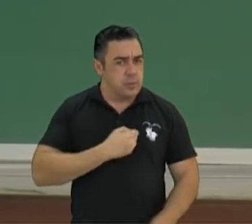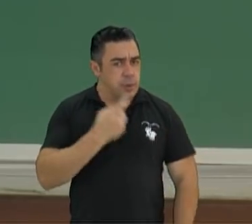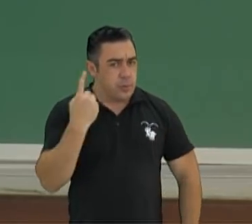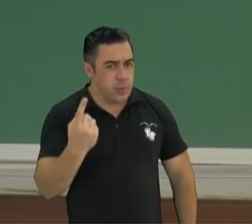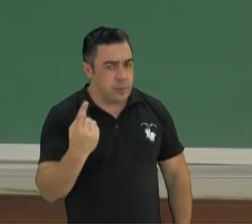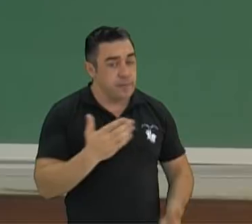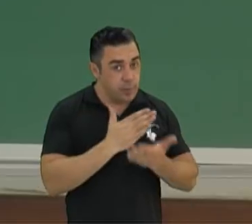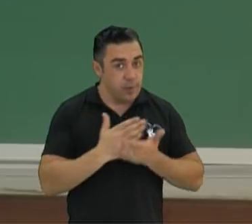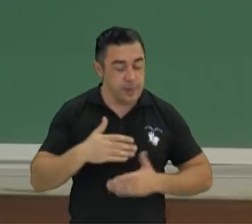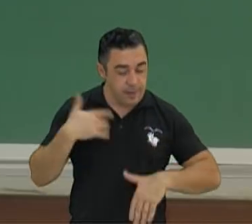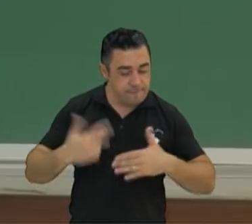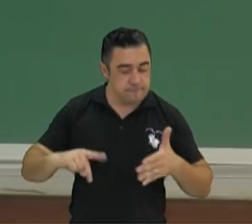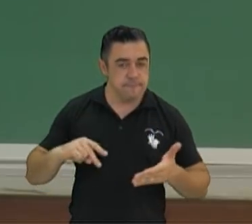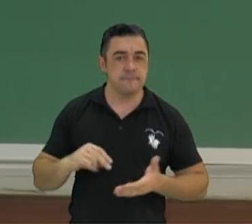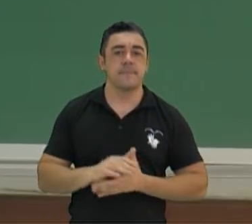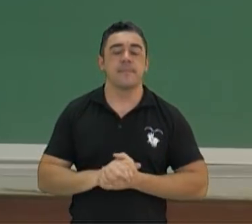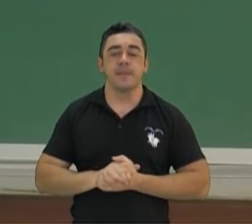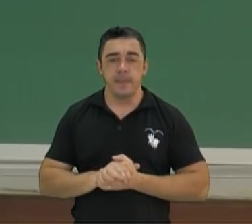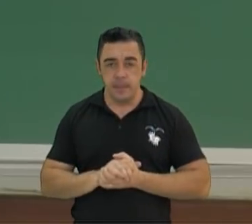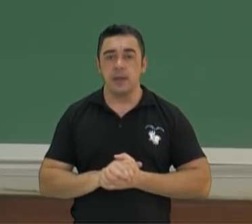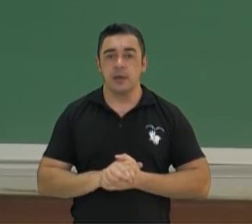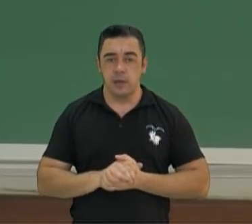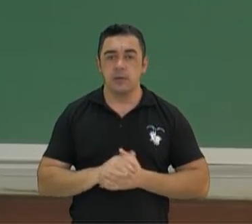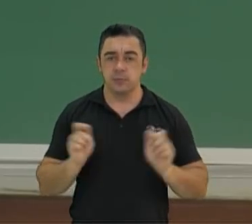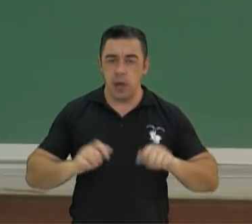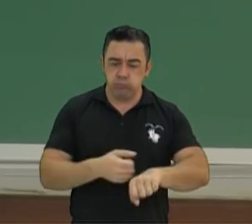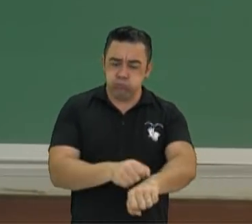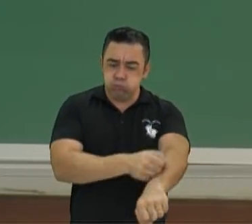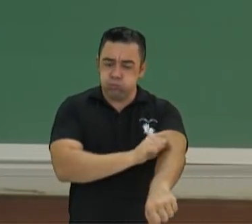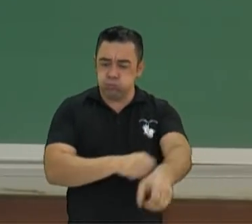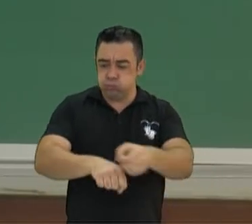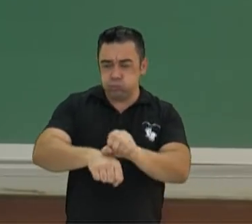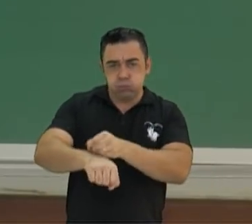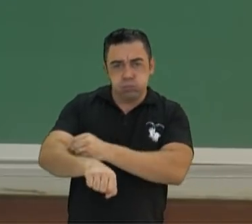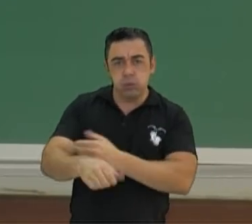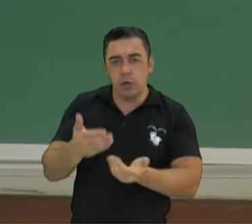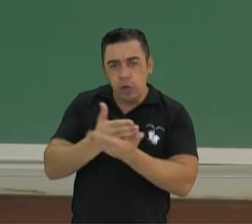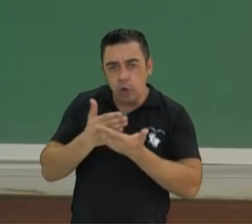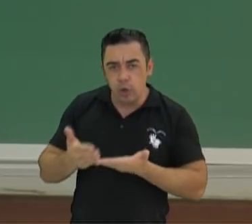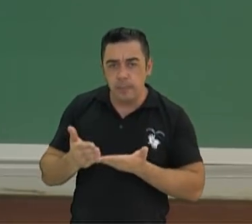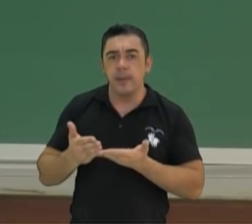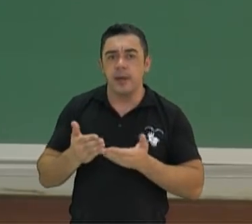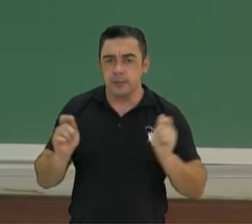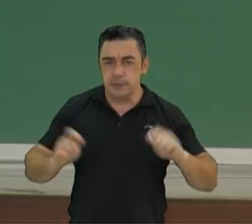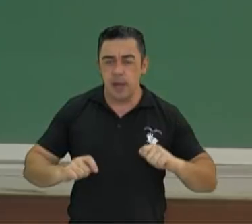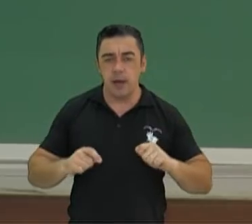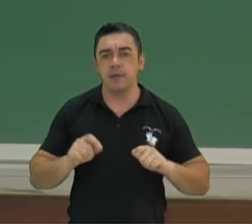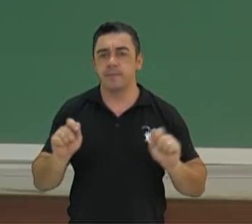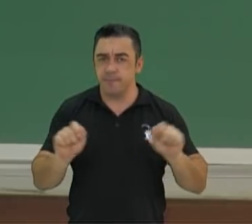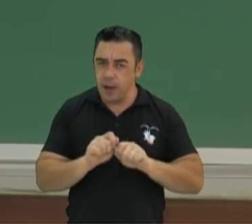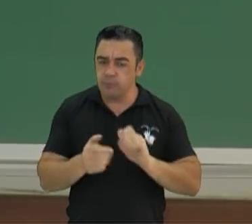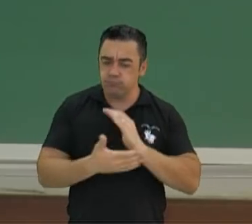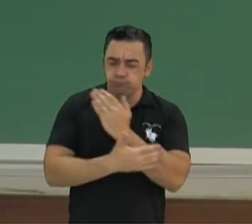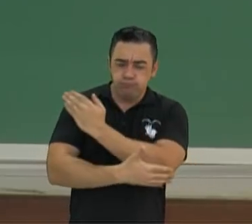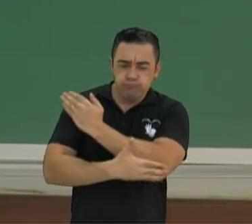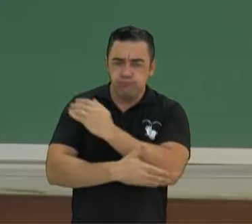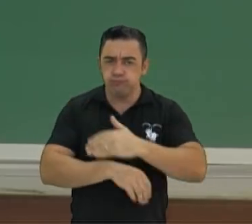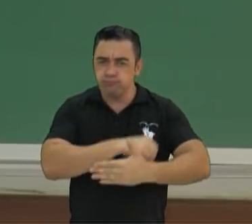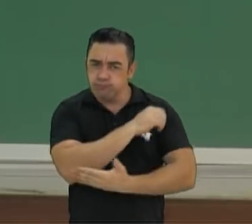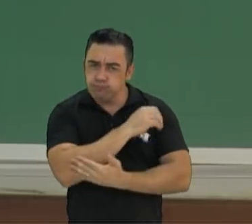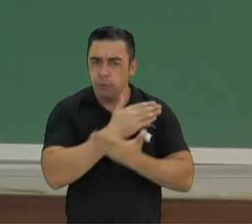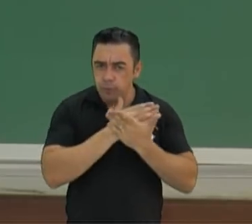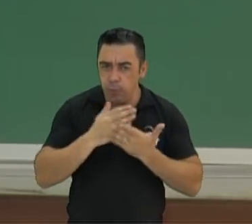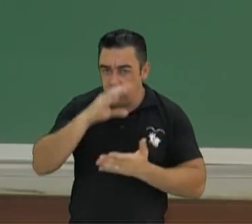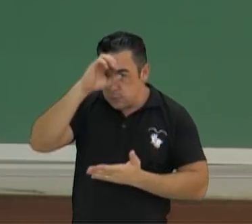vamos começar a pôr a mão na massa, hein? Arregaça as mangas, agiliza aí, se estica um pouquinho e vamos começar